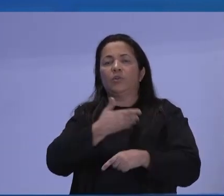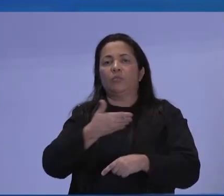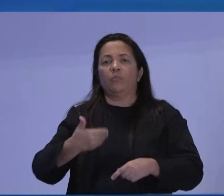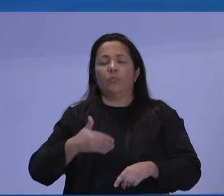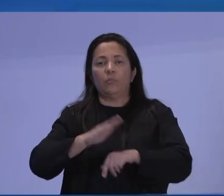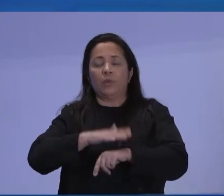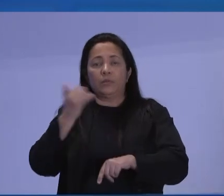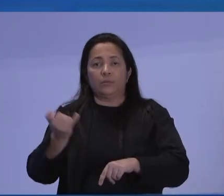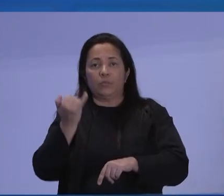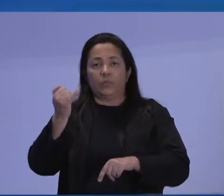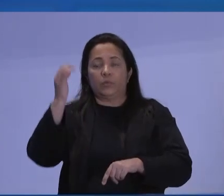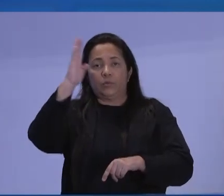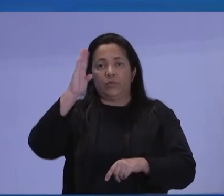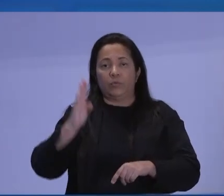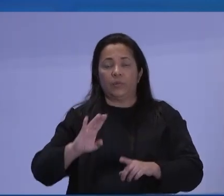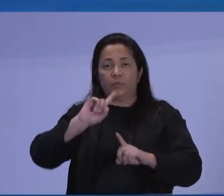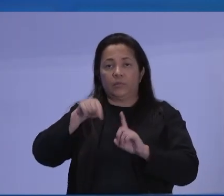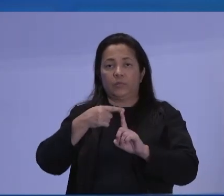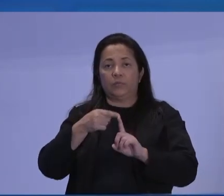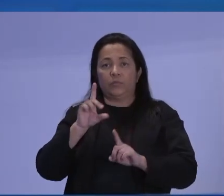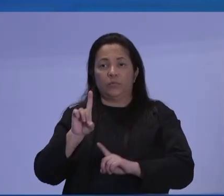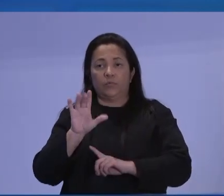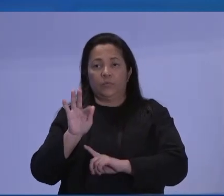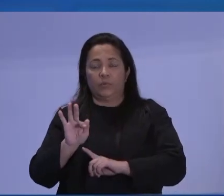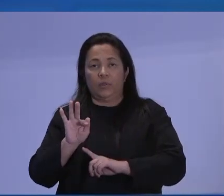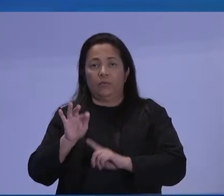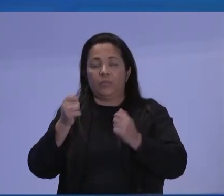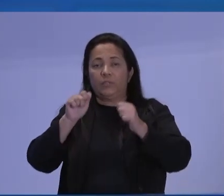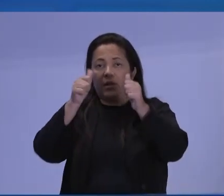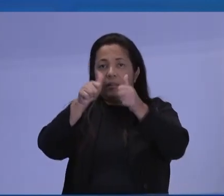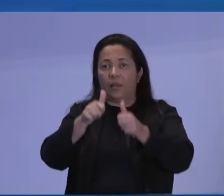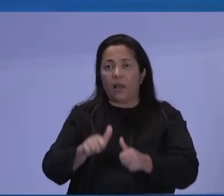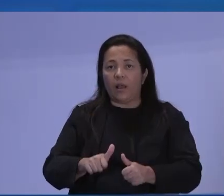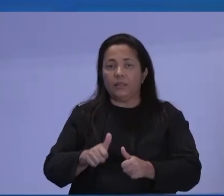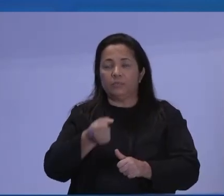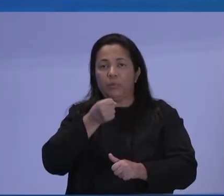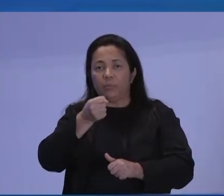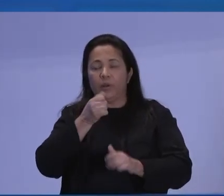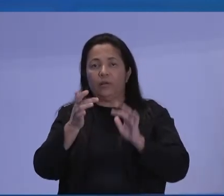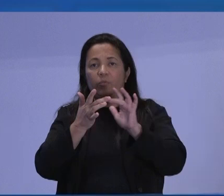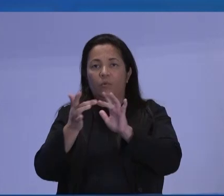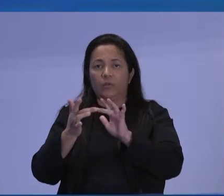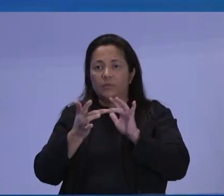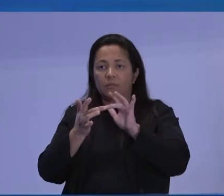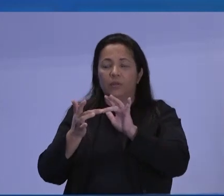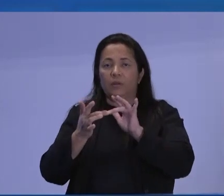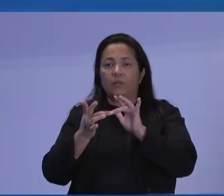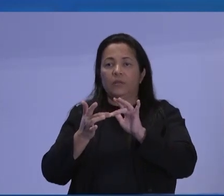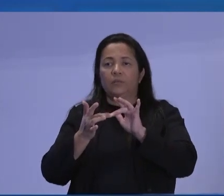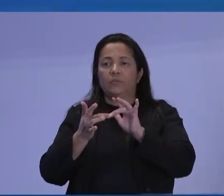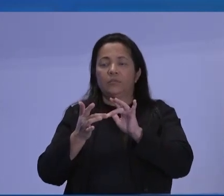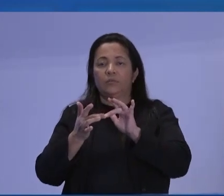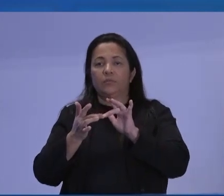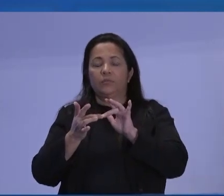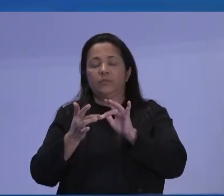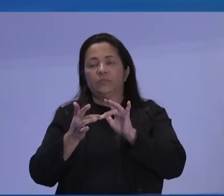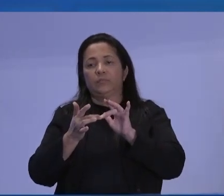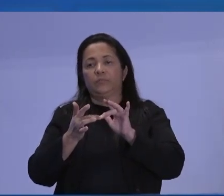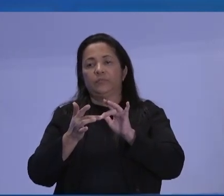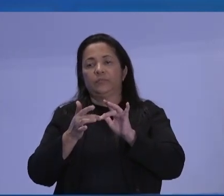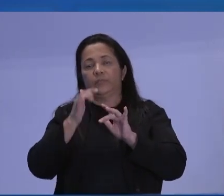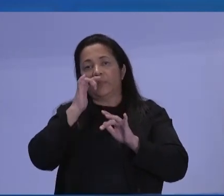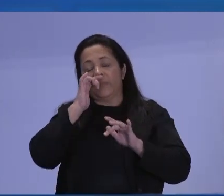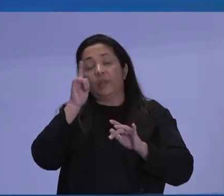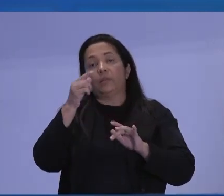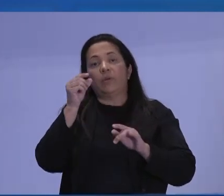DF, de todo o Brasil, é realmente investir nessa análise de contatos aí e utilização e reutilização, quando necessário, do